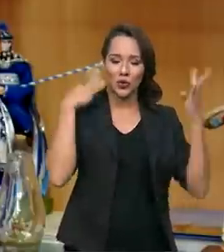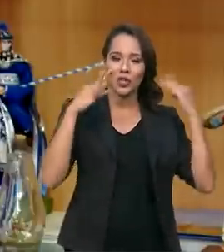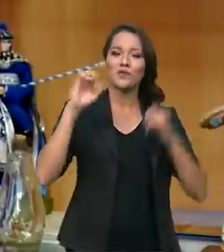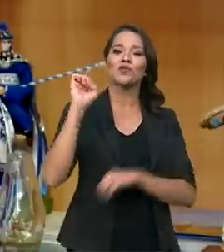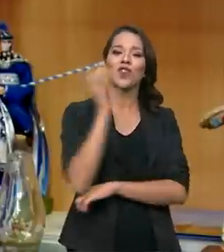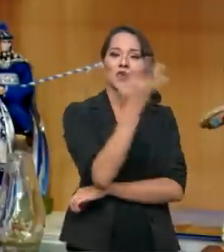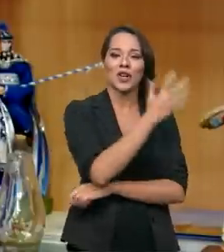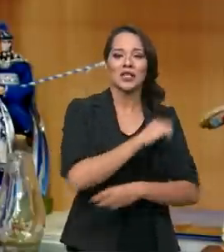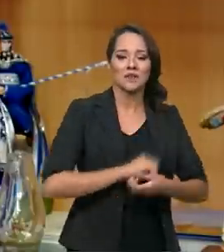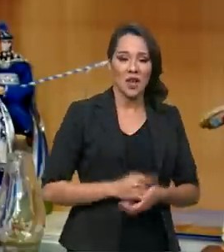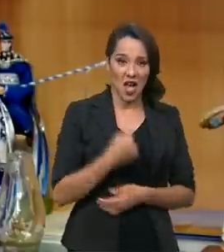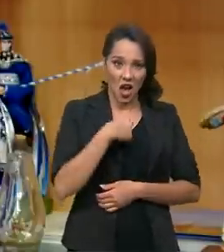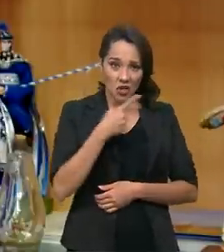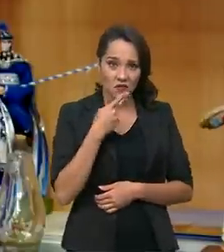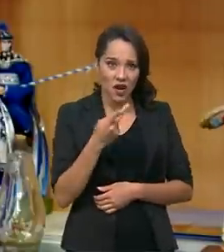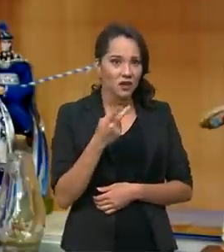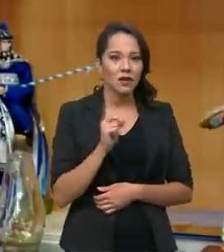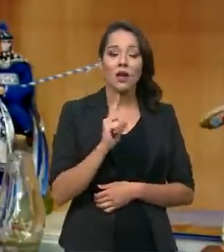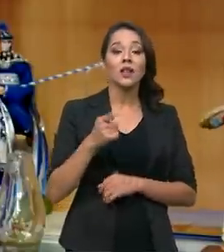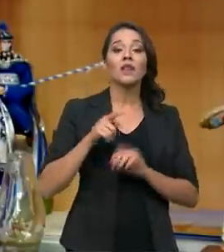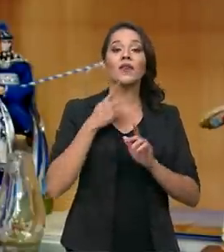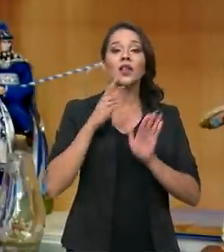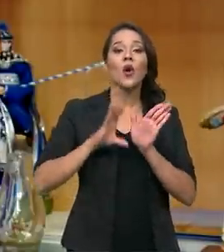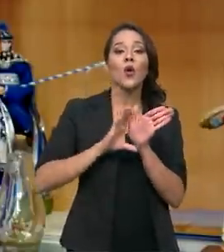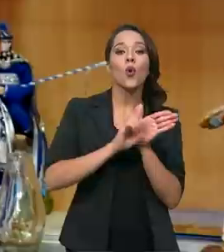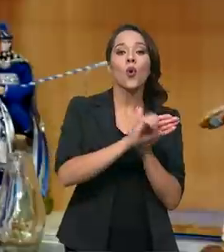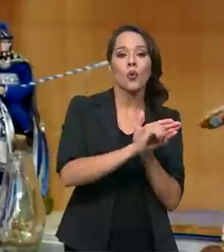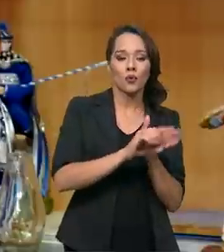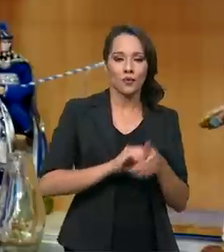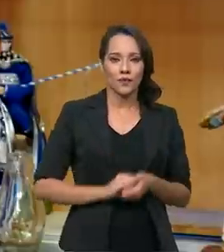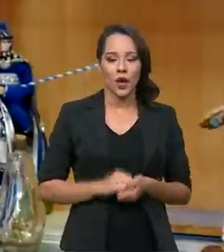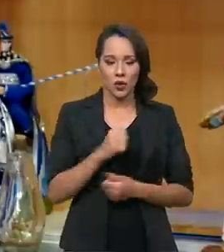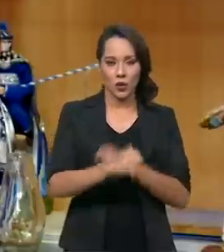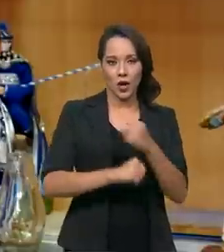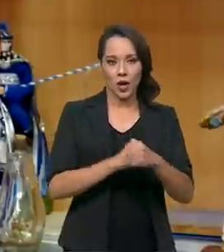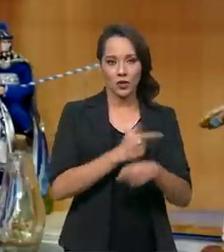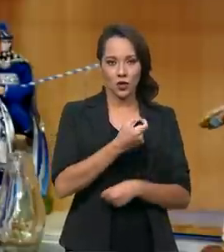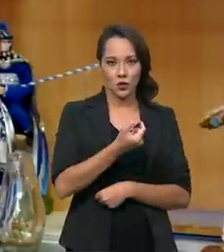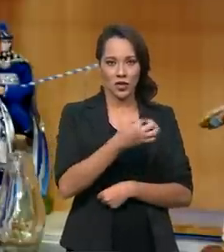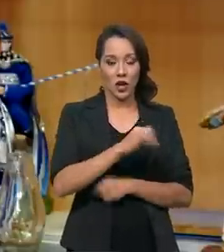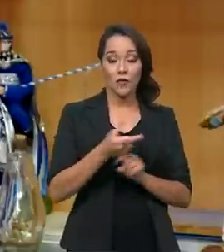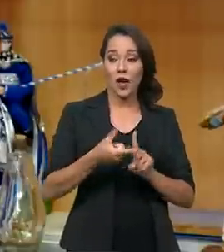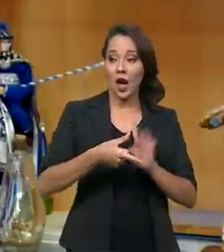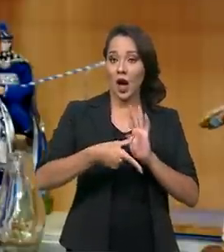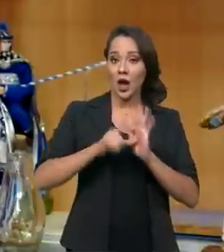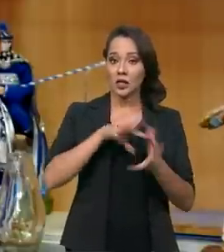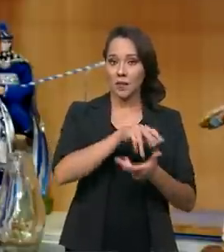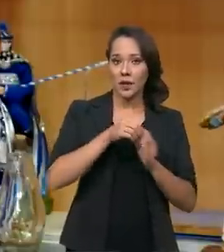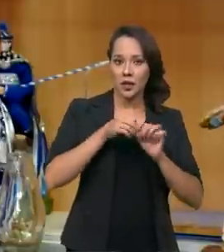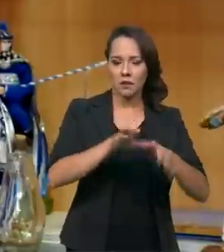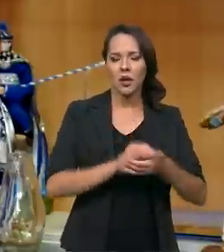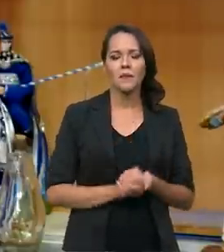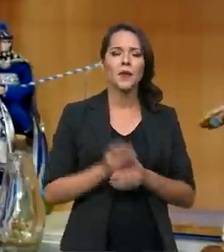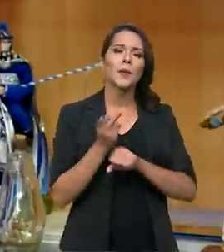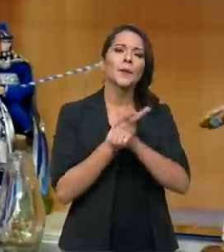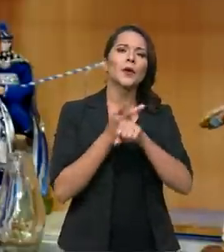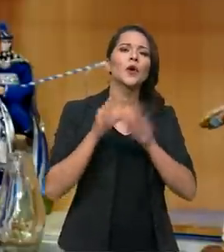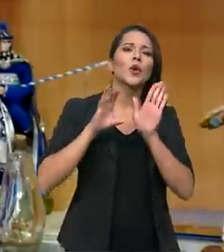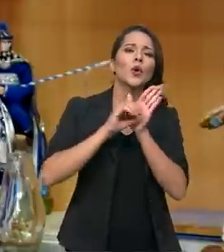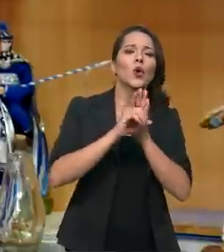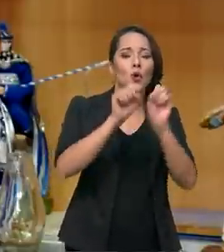turismo de natureza isso não sei eu tô dizendo não esquenta dizendo o Google em 2019 antes da pandemia de cada 100 buscas do